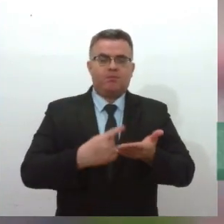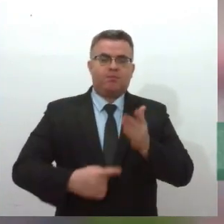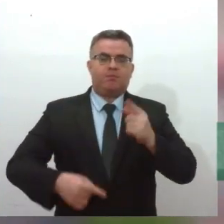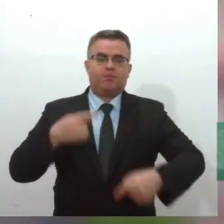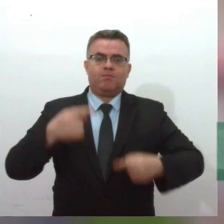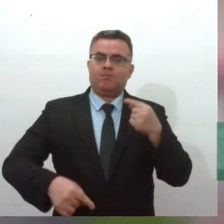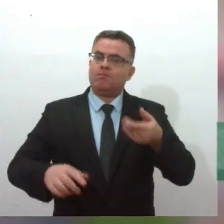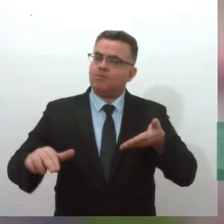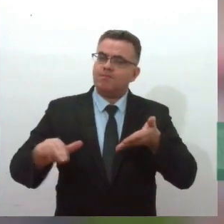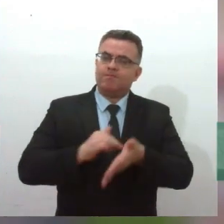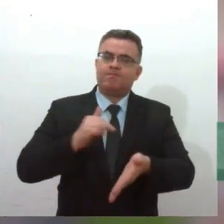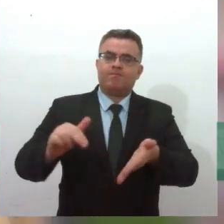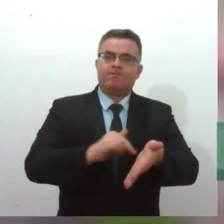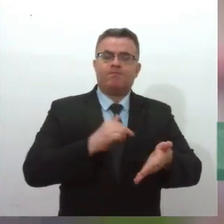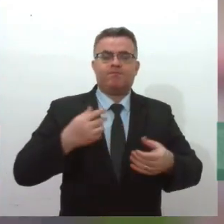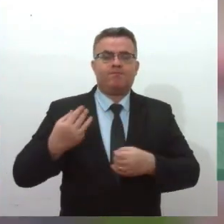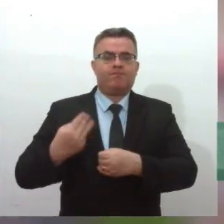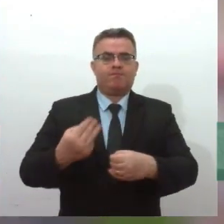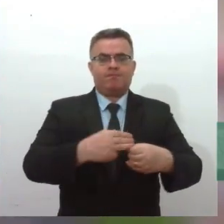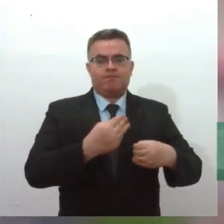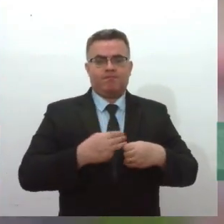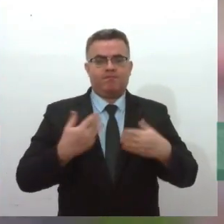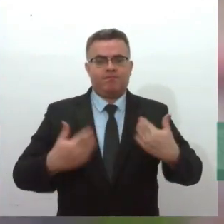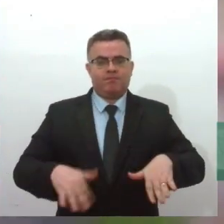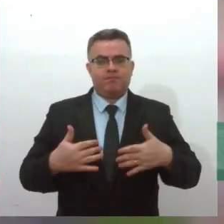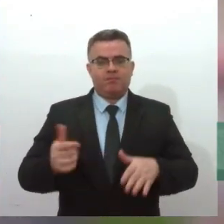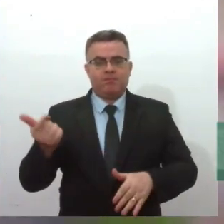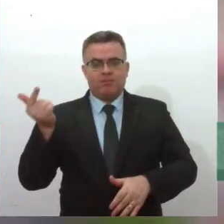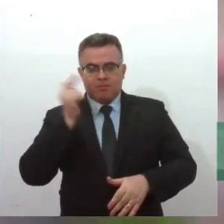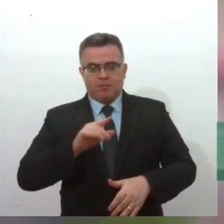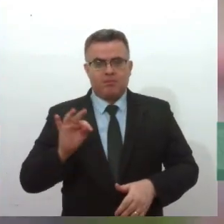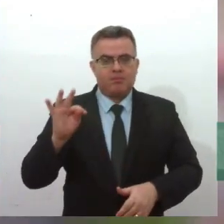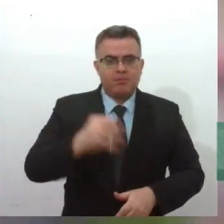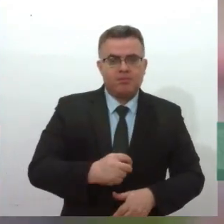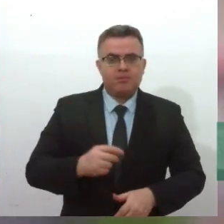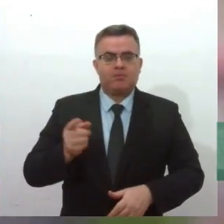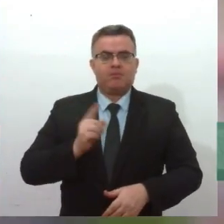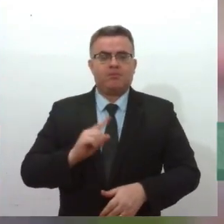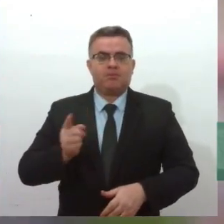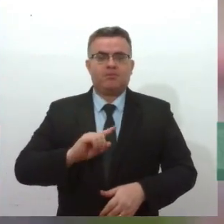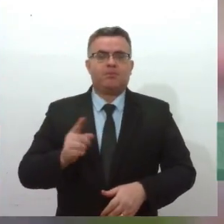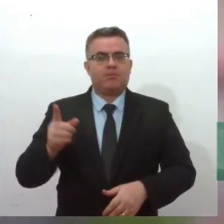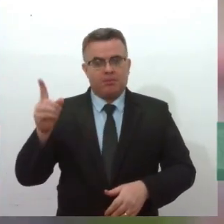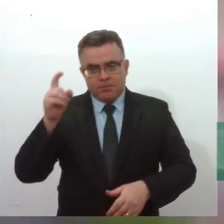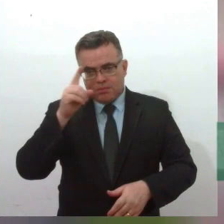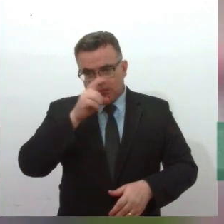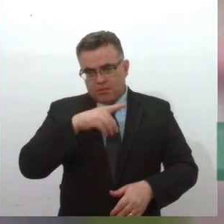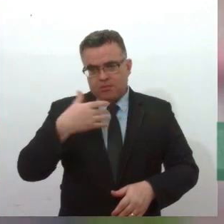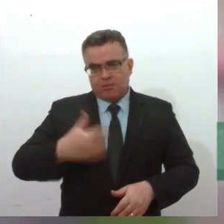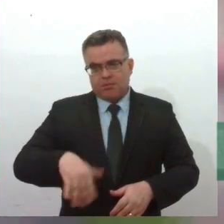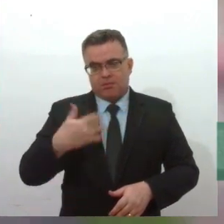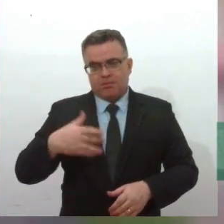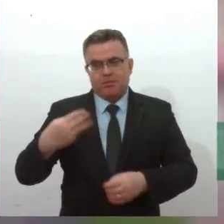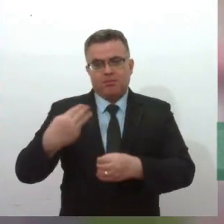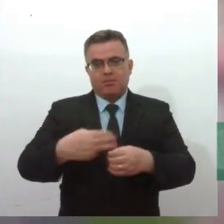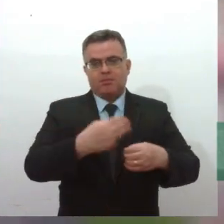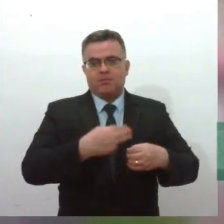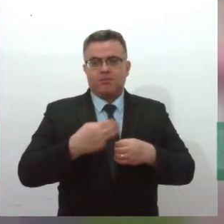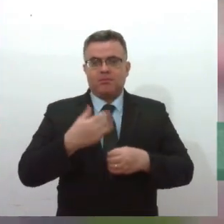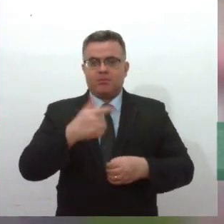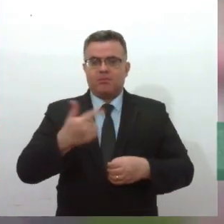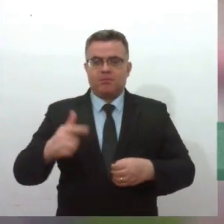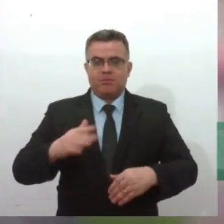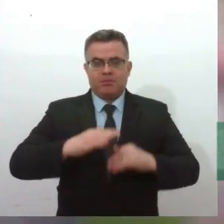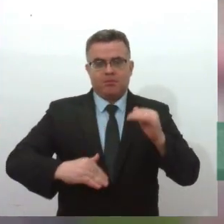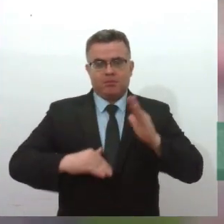castração em vários municípios e eu ainda não consegui chegar em todos né é um trabalho difícil porque a gente chega em municípios que não tem nem veterinário